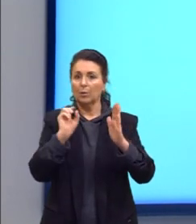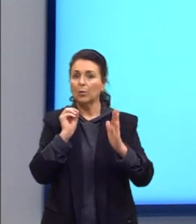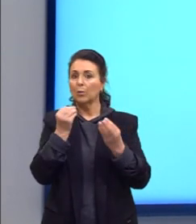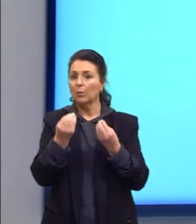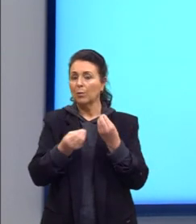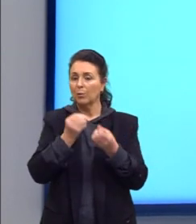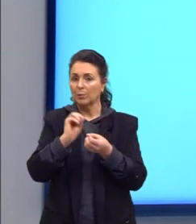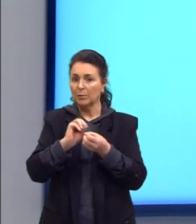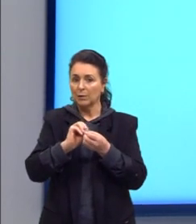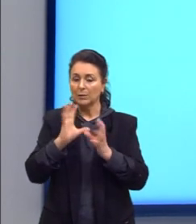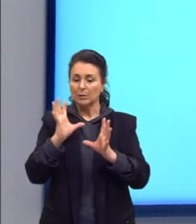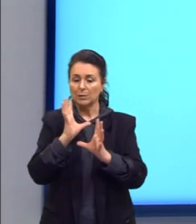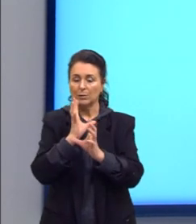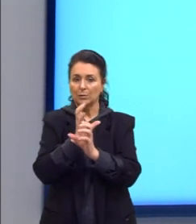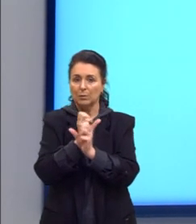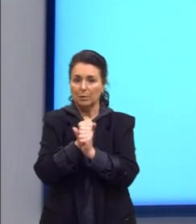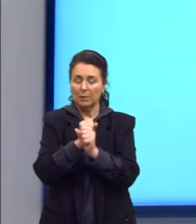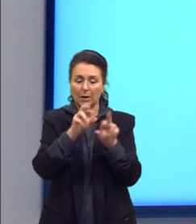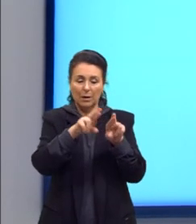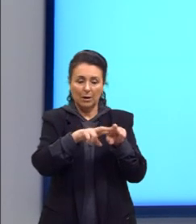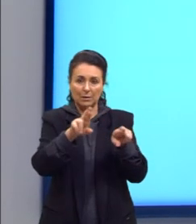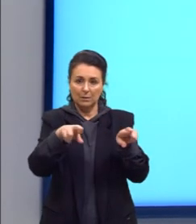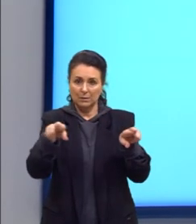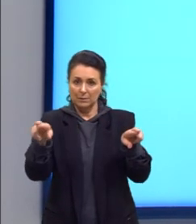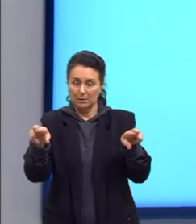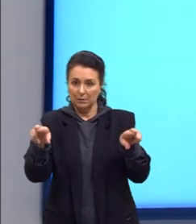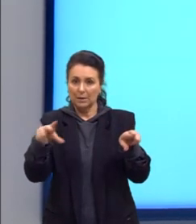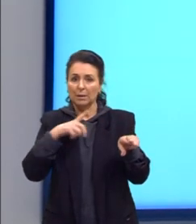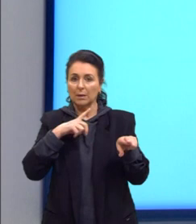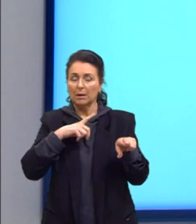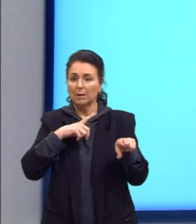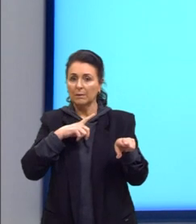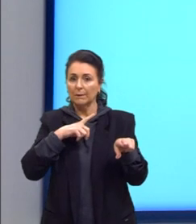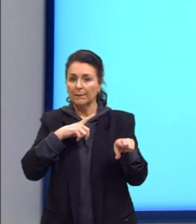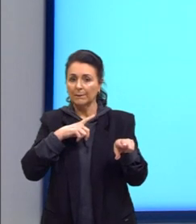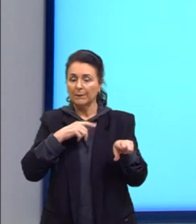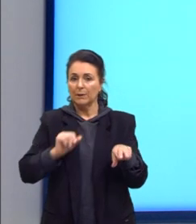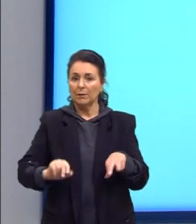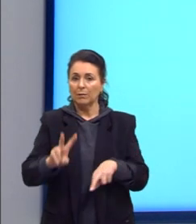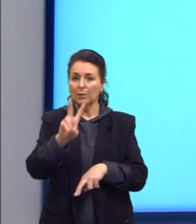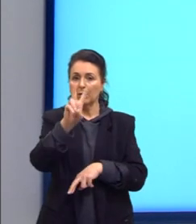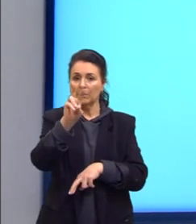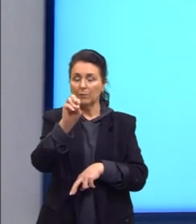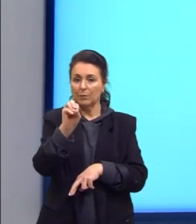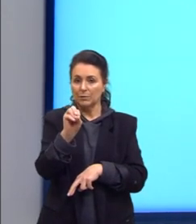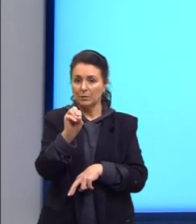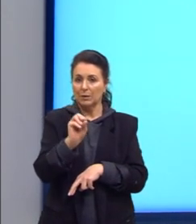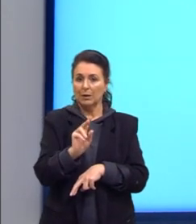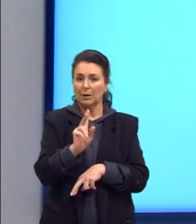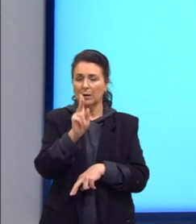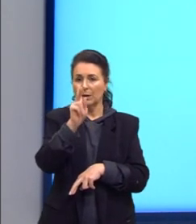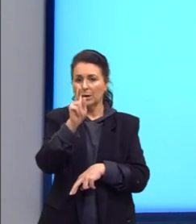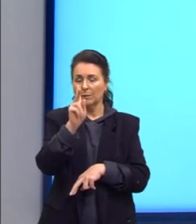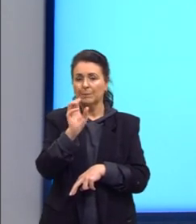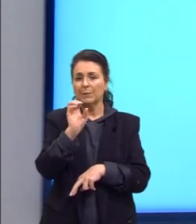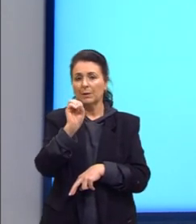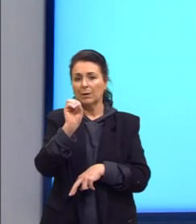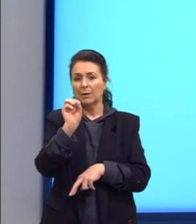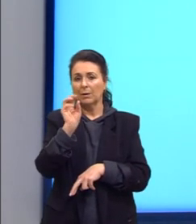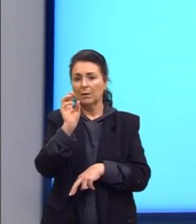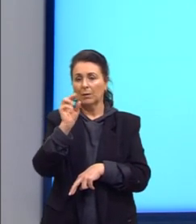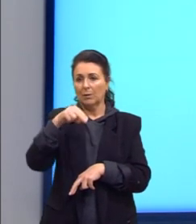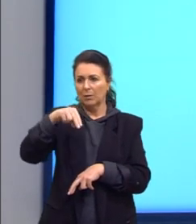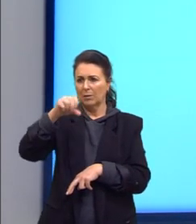A gente soma as duas existências então a gente vai ter o que é um valor de 2011 a gente